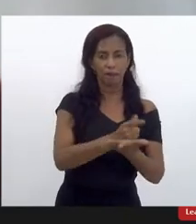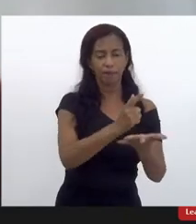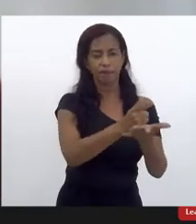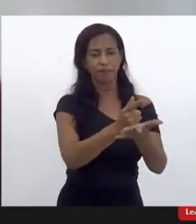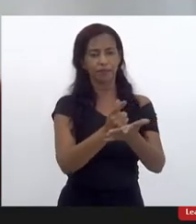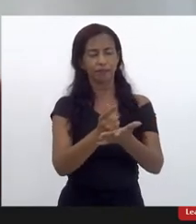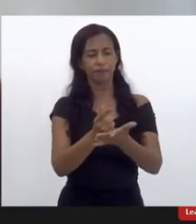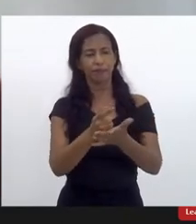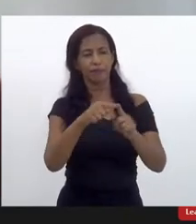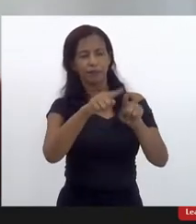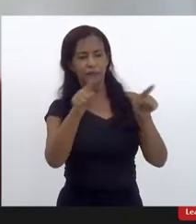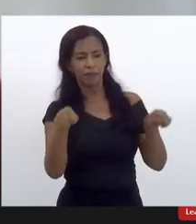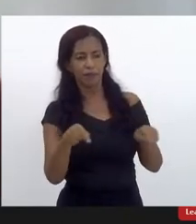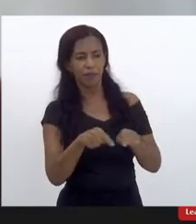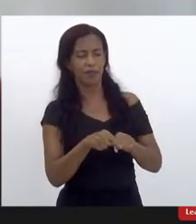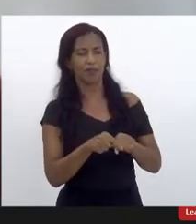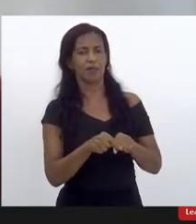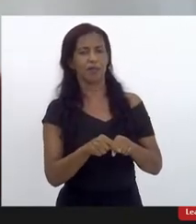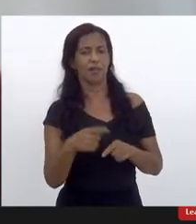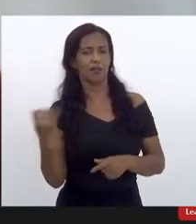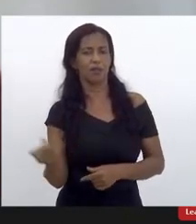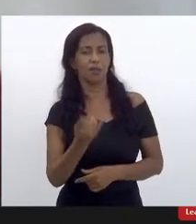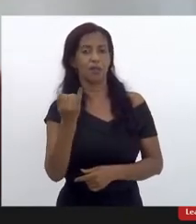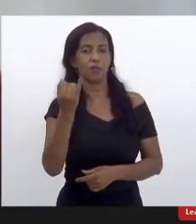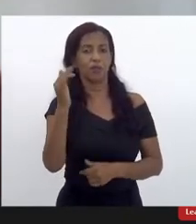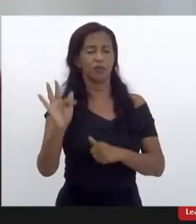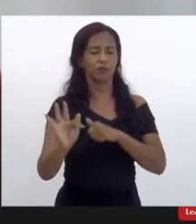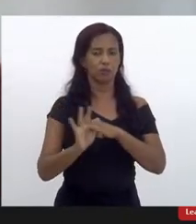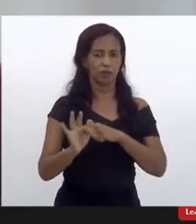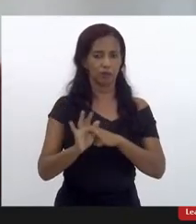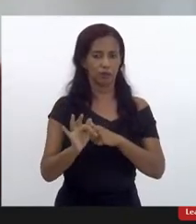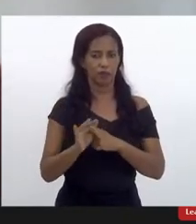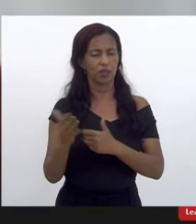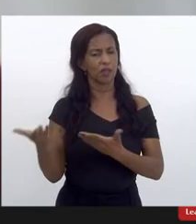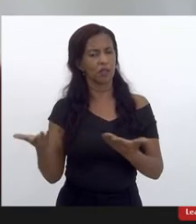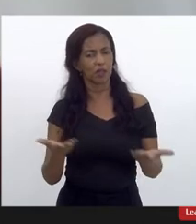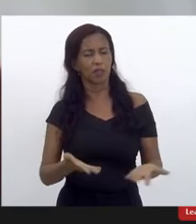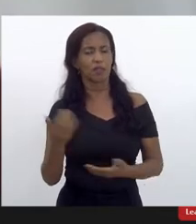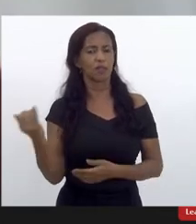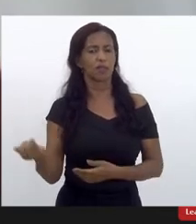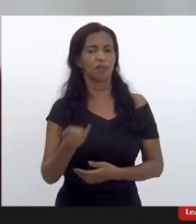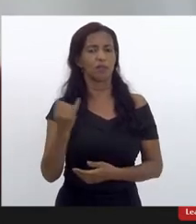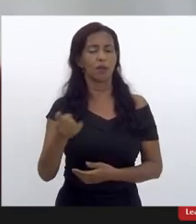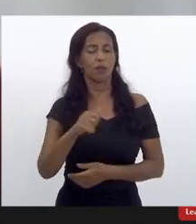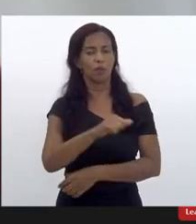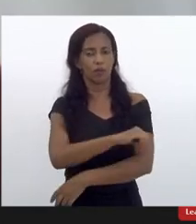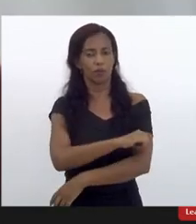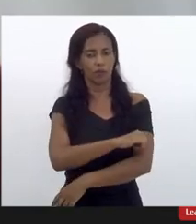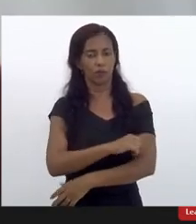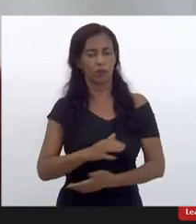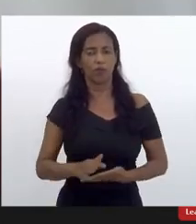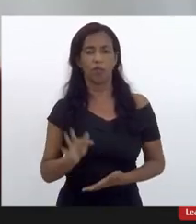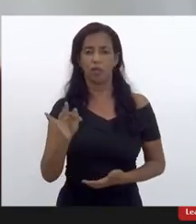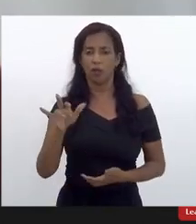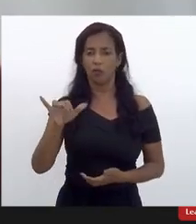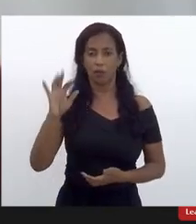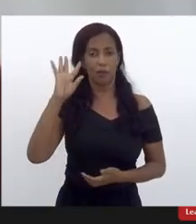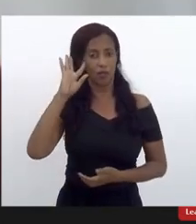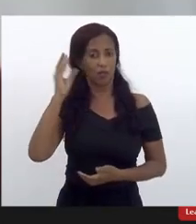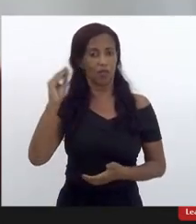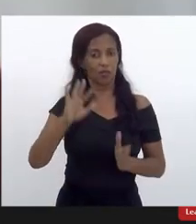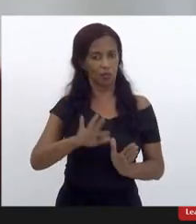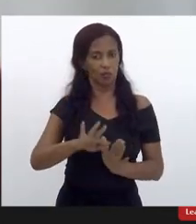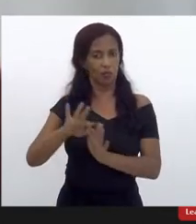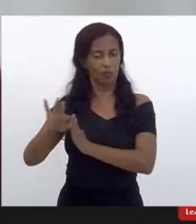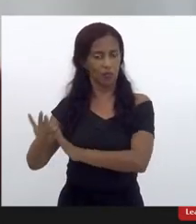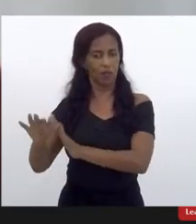laboratórios, o que foi muito importante para a rede FATEC e está sendo muito importante para os alunos. Então, FAPERJ hoje já é uma